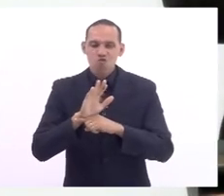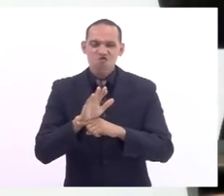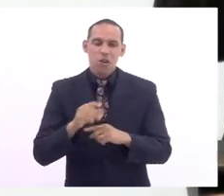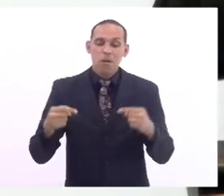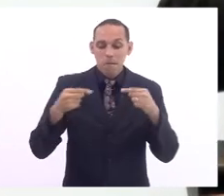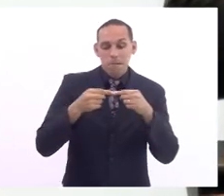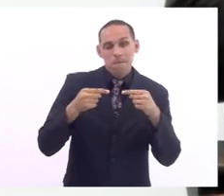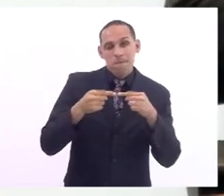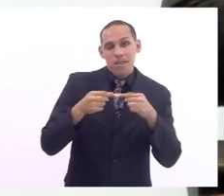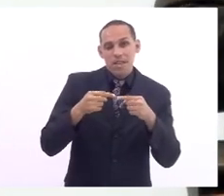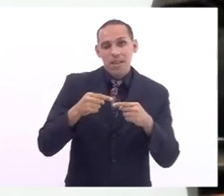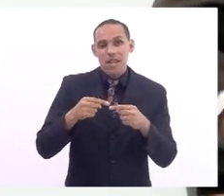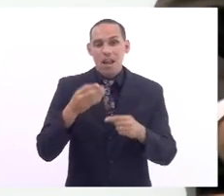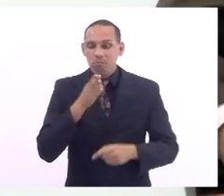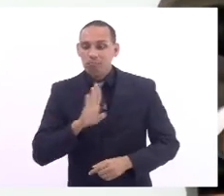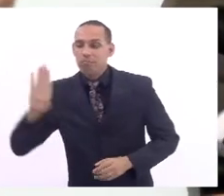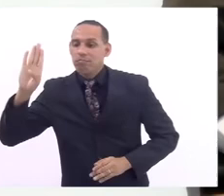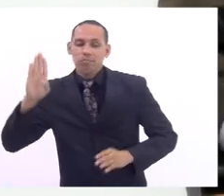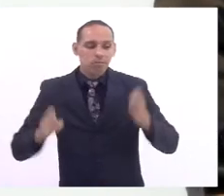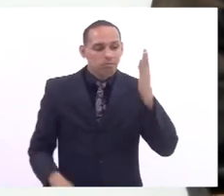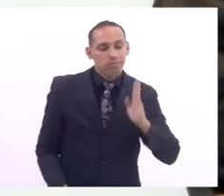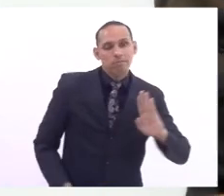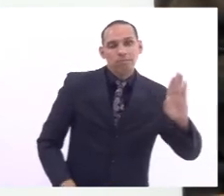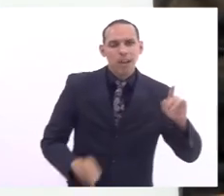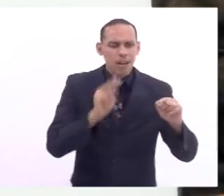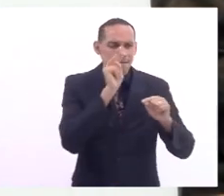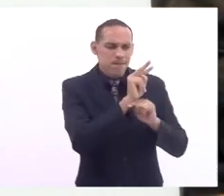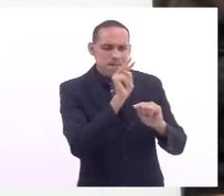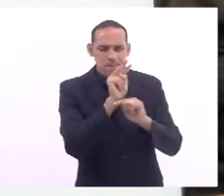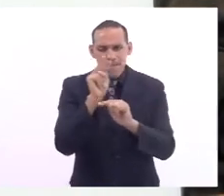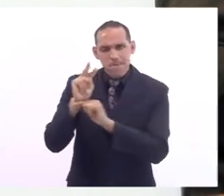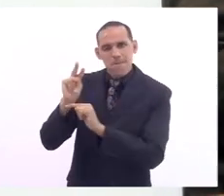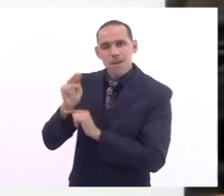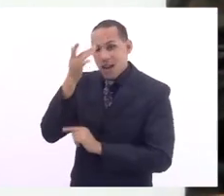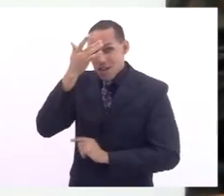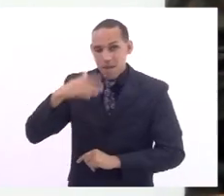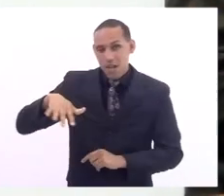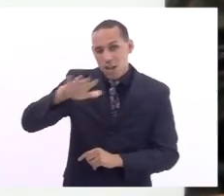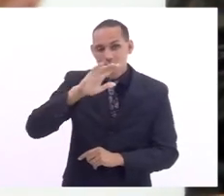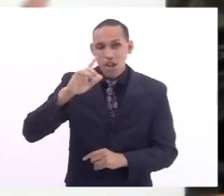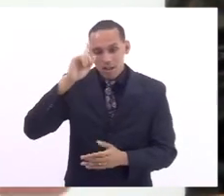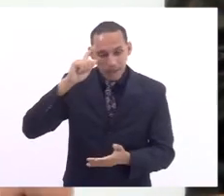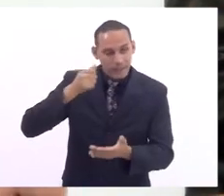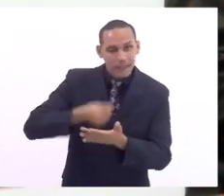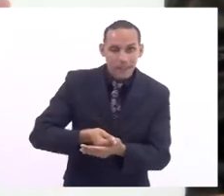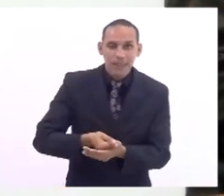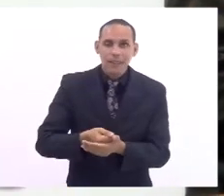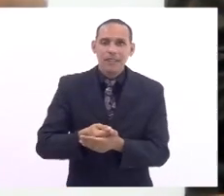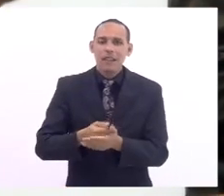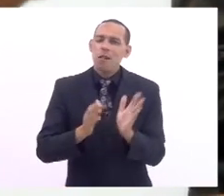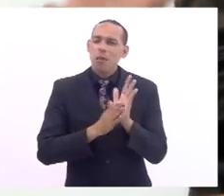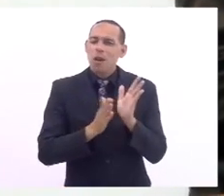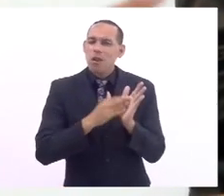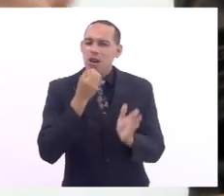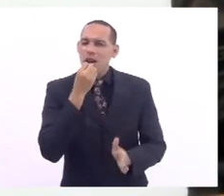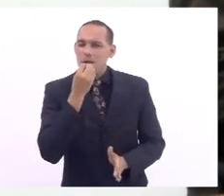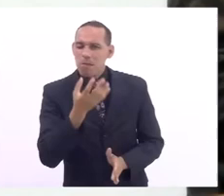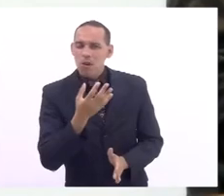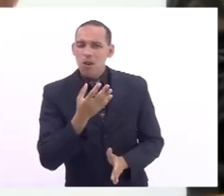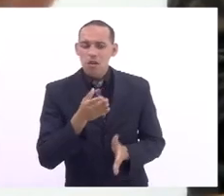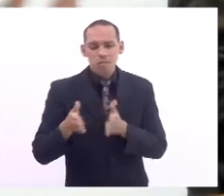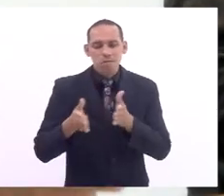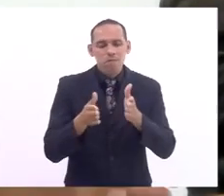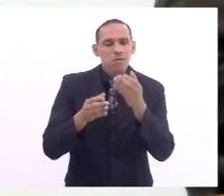candidaturas comprar para que a gente possa municiar os tomadores de decisão de bons caminhos de boas propostas E aí cabe a